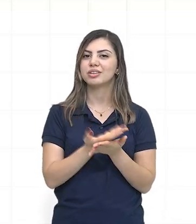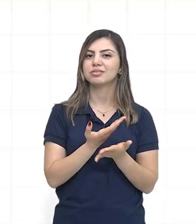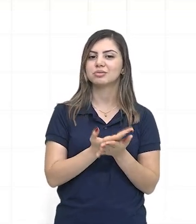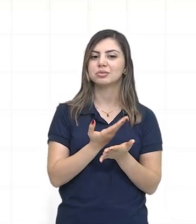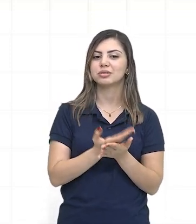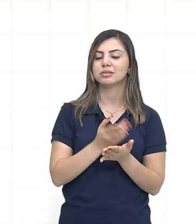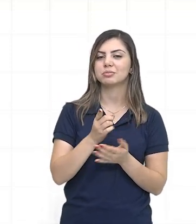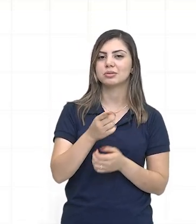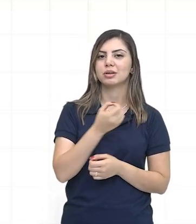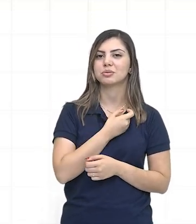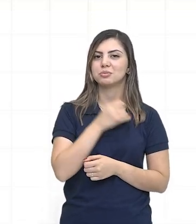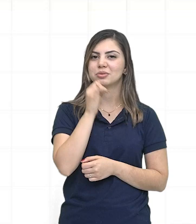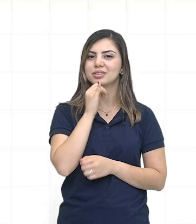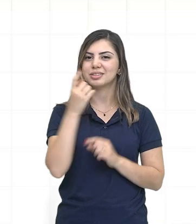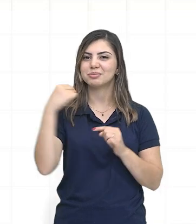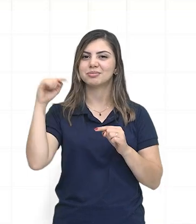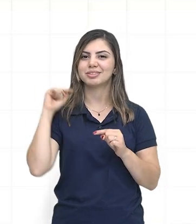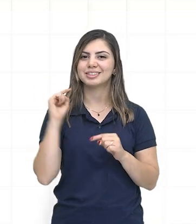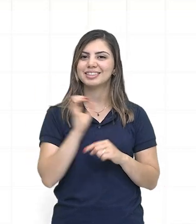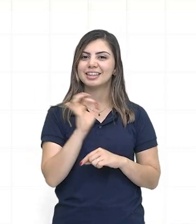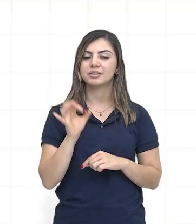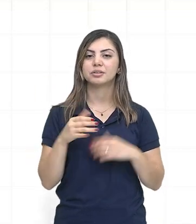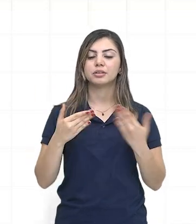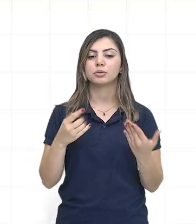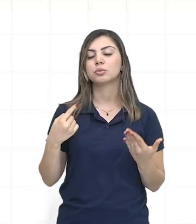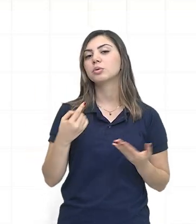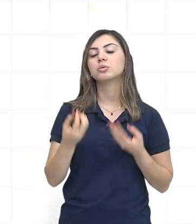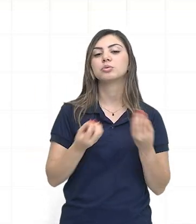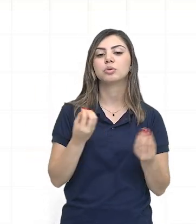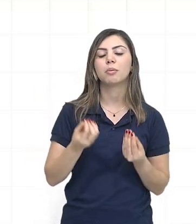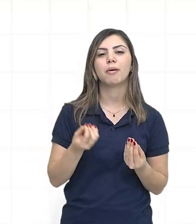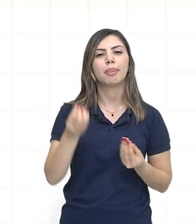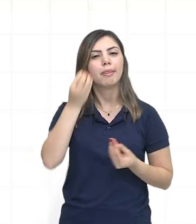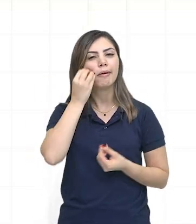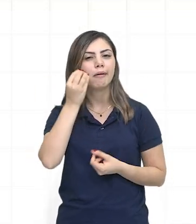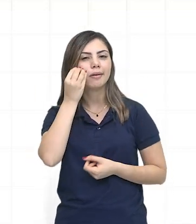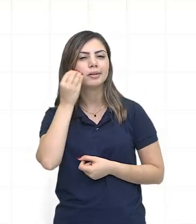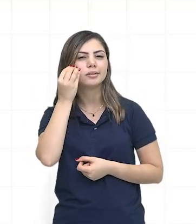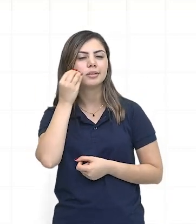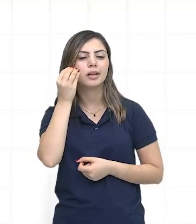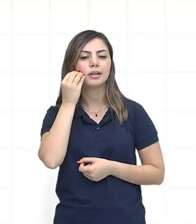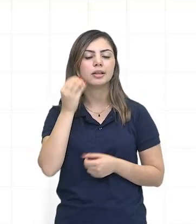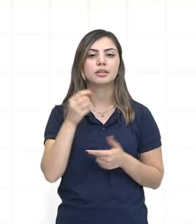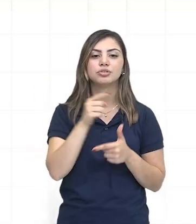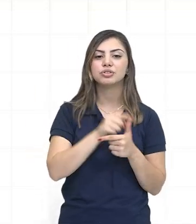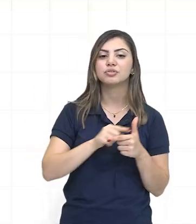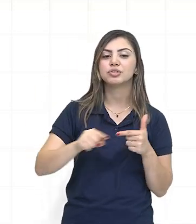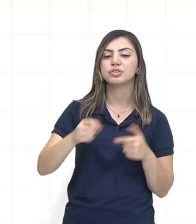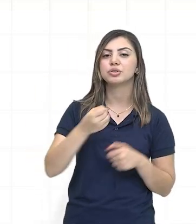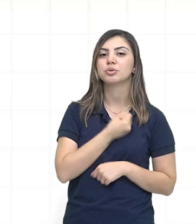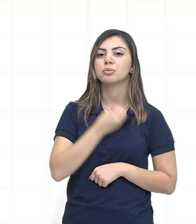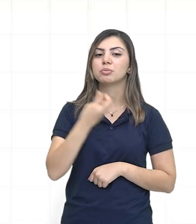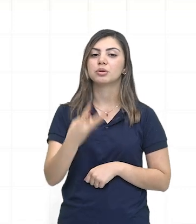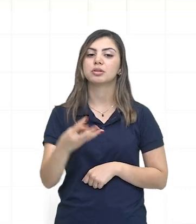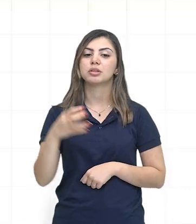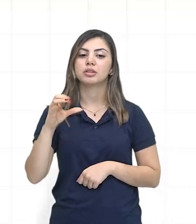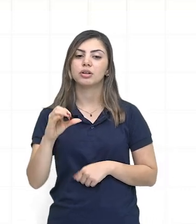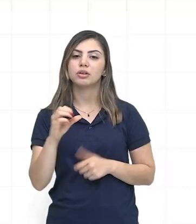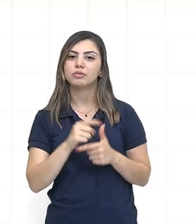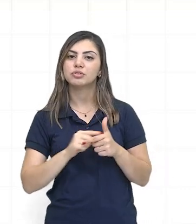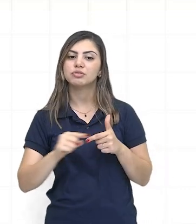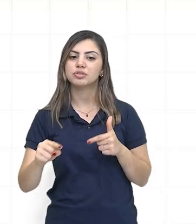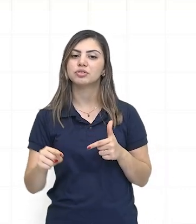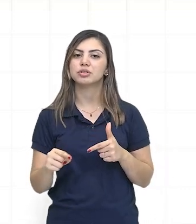números lá no nosso exemplo. Então, o que é que a gente faz? A gente faz testes, dividindo o 39 por esses